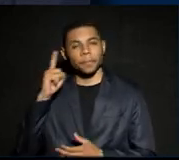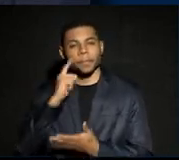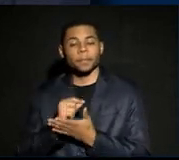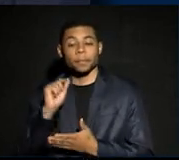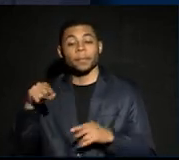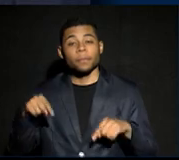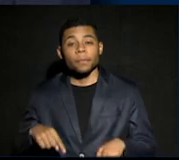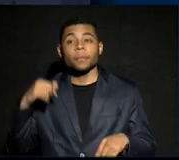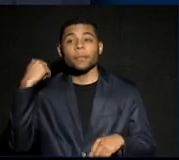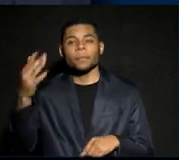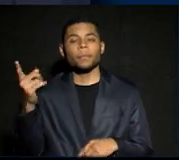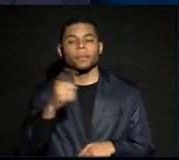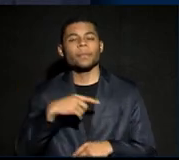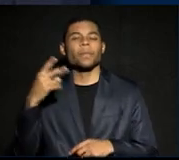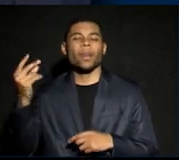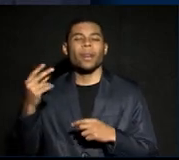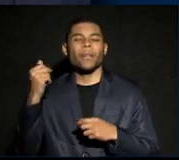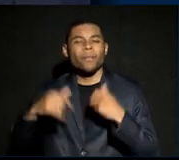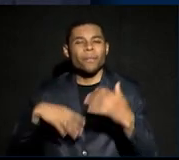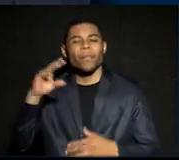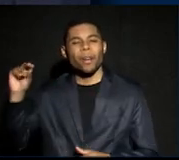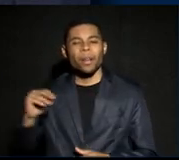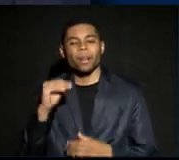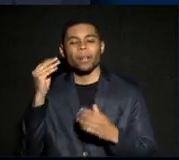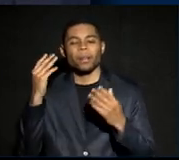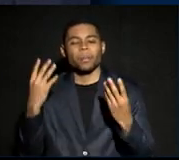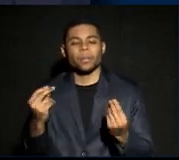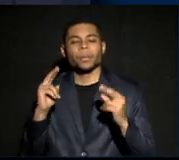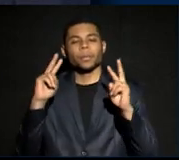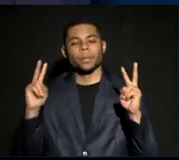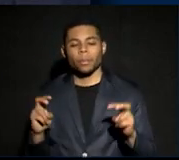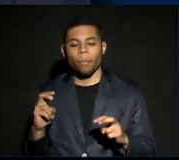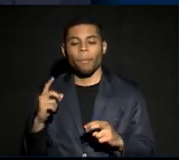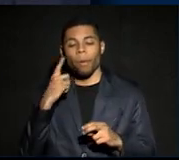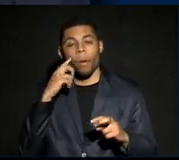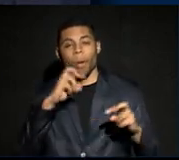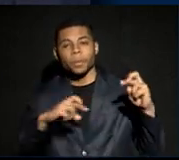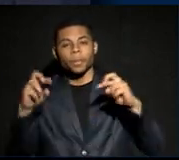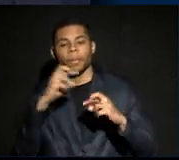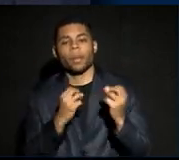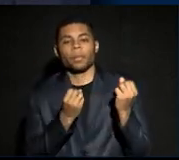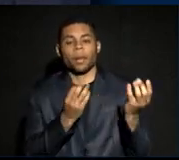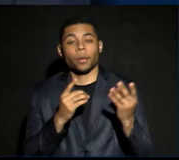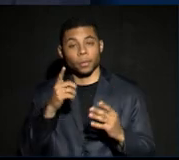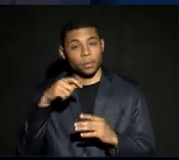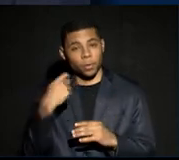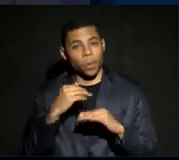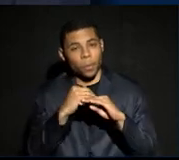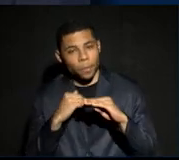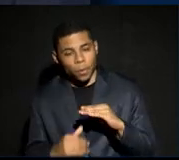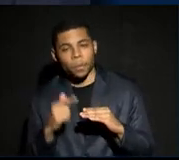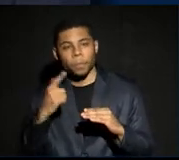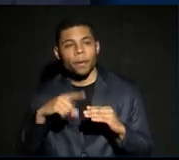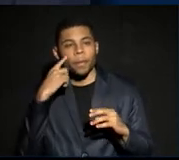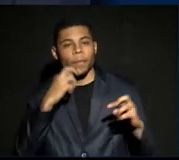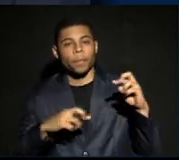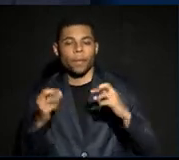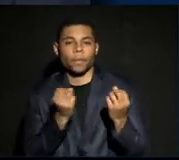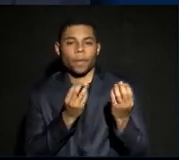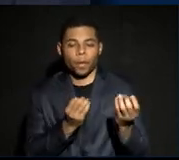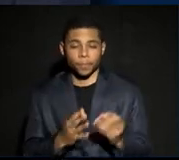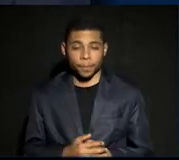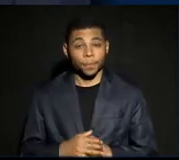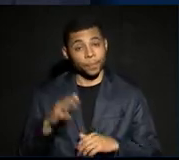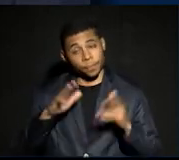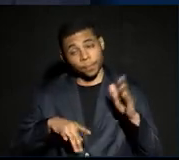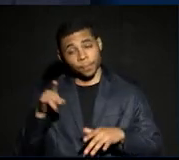Aqui lá fora fala muito de observar os dados, de ser humilde e observar os dados. Talvez